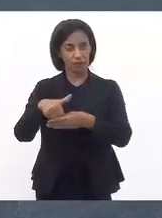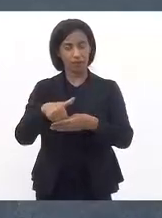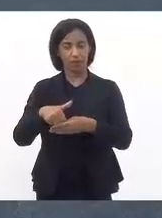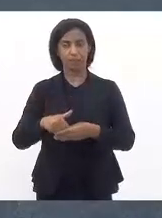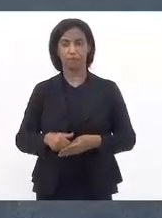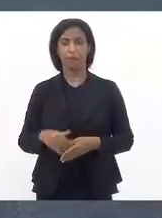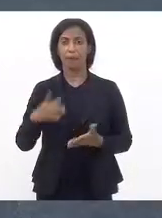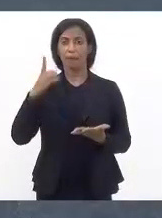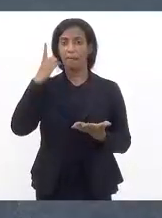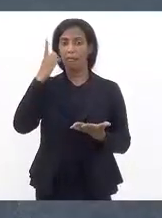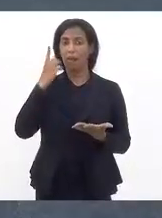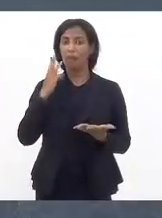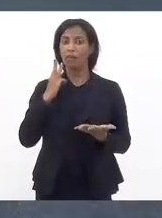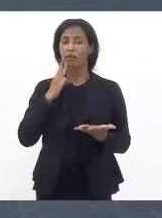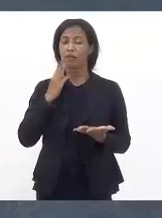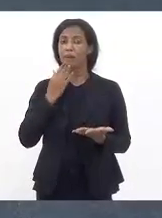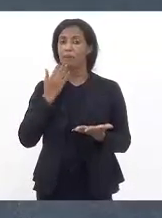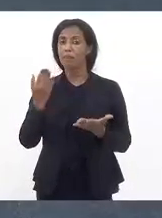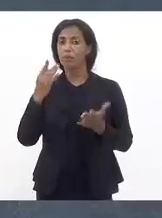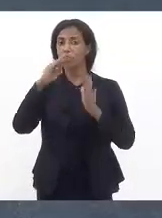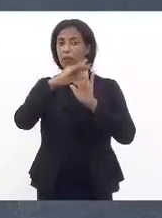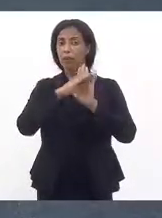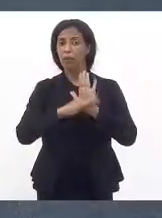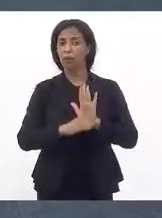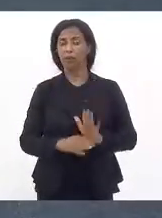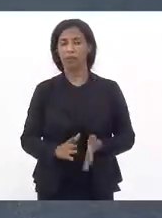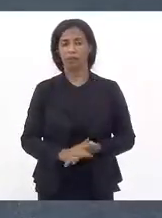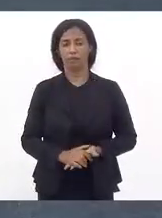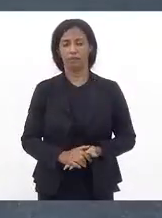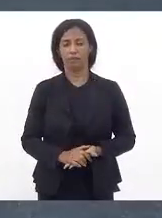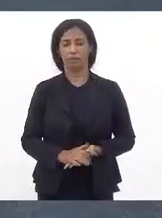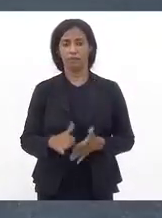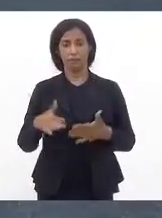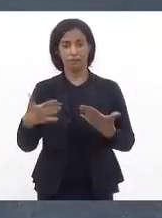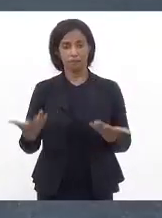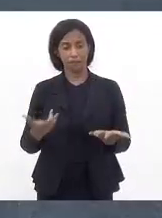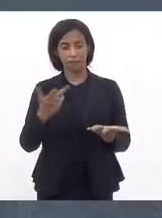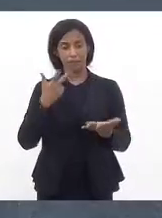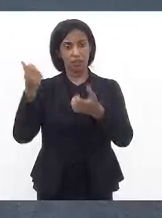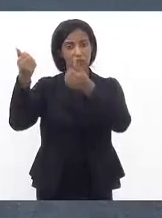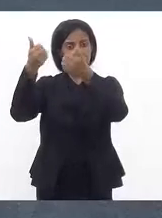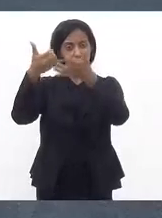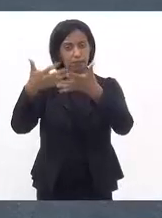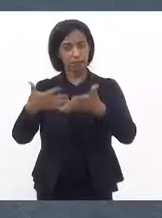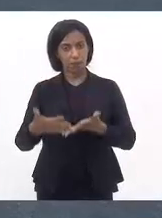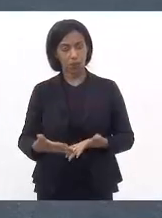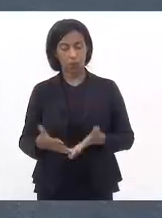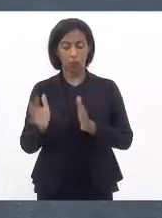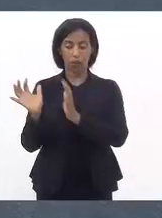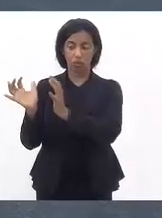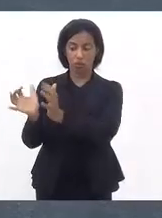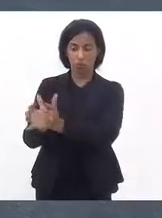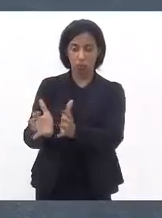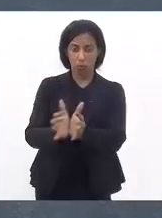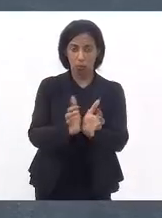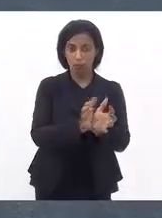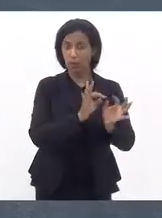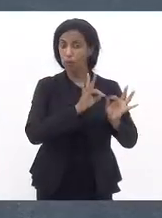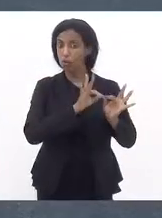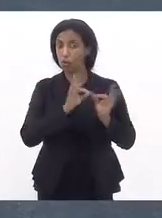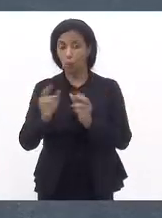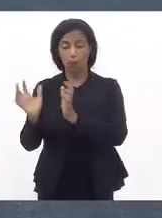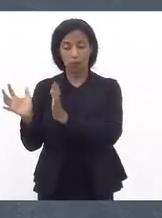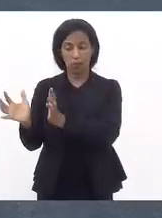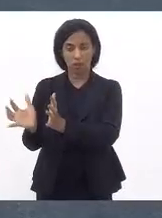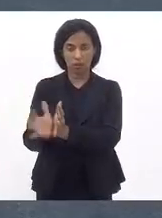o deputado Valdete pediu um pela ordem e aí alegou que as comissões todas